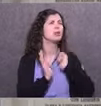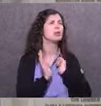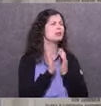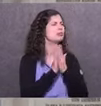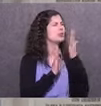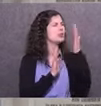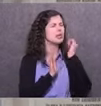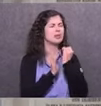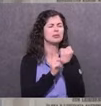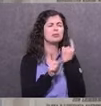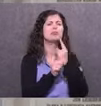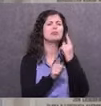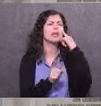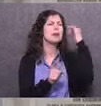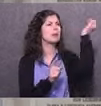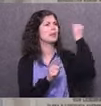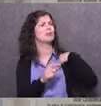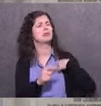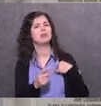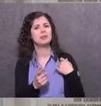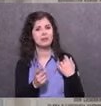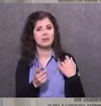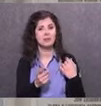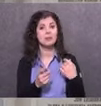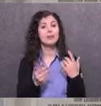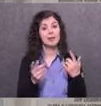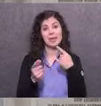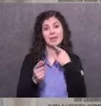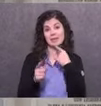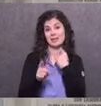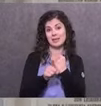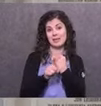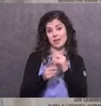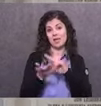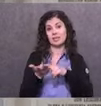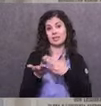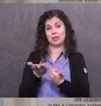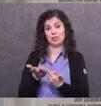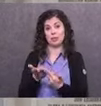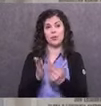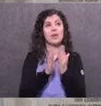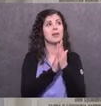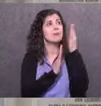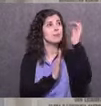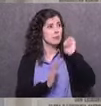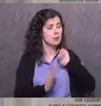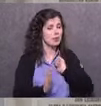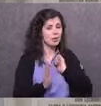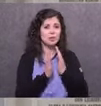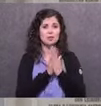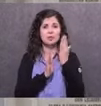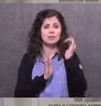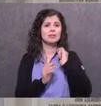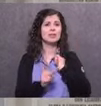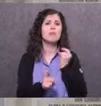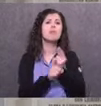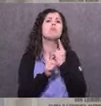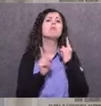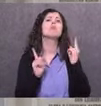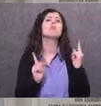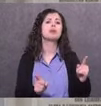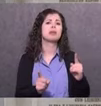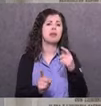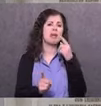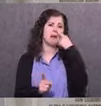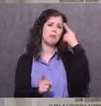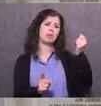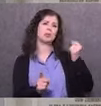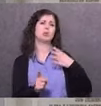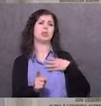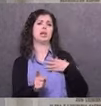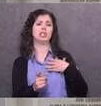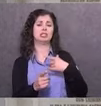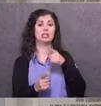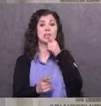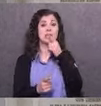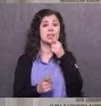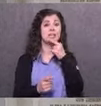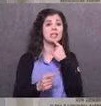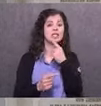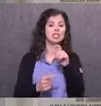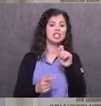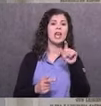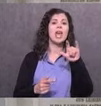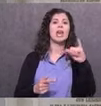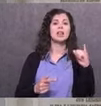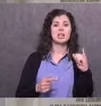quer dizer: meu Deus, por que me abandonastes? Alguns dos presentes, ouvindo